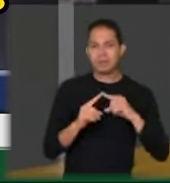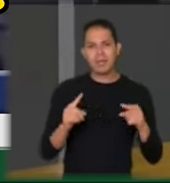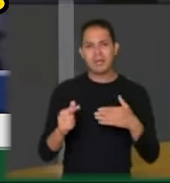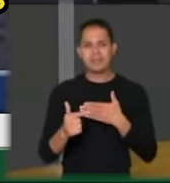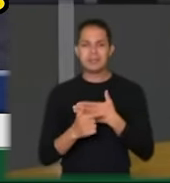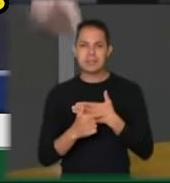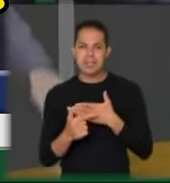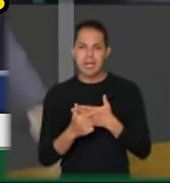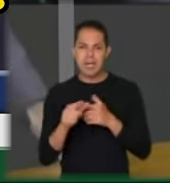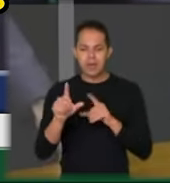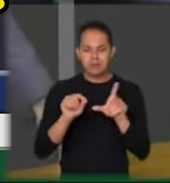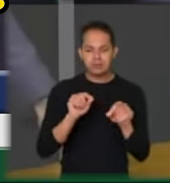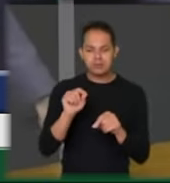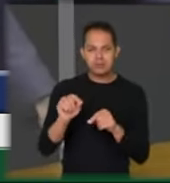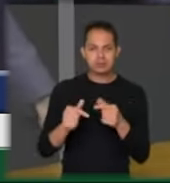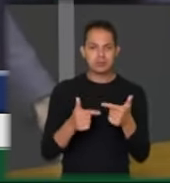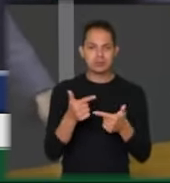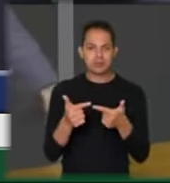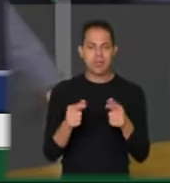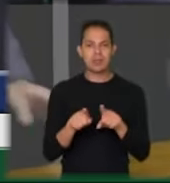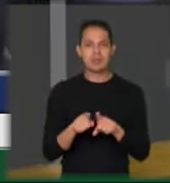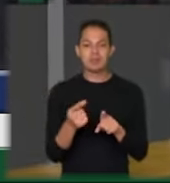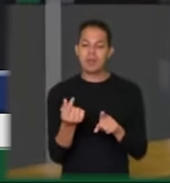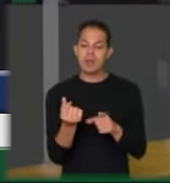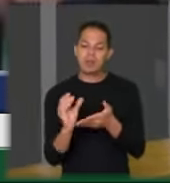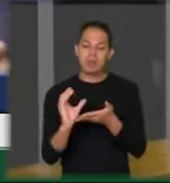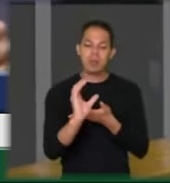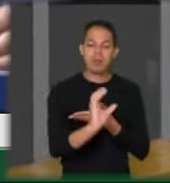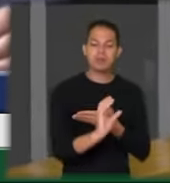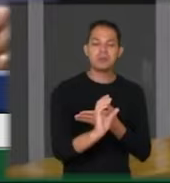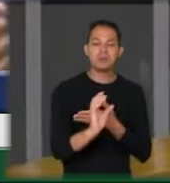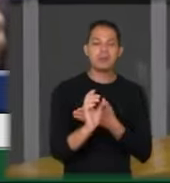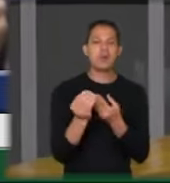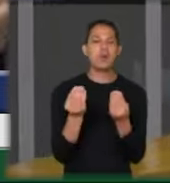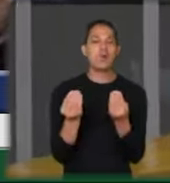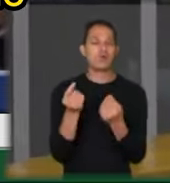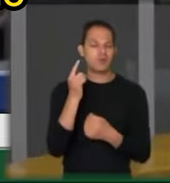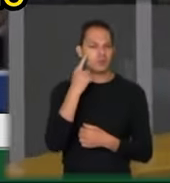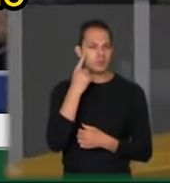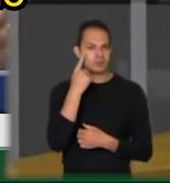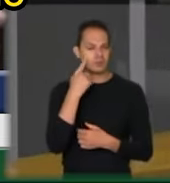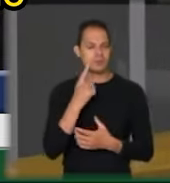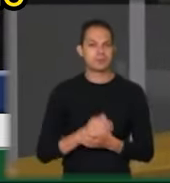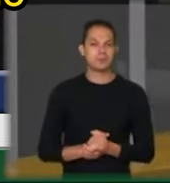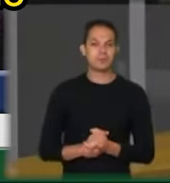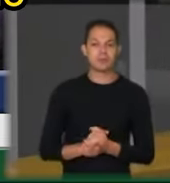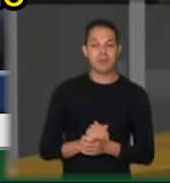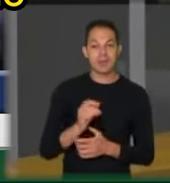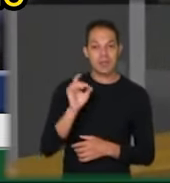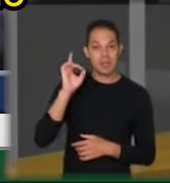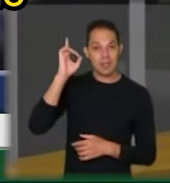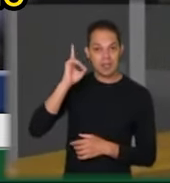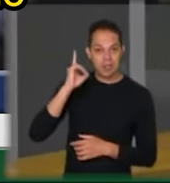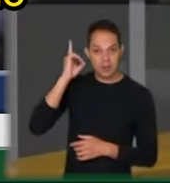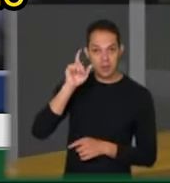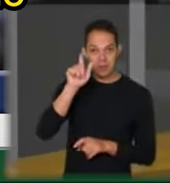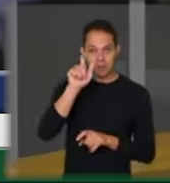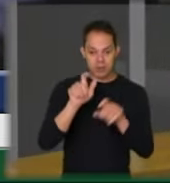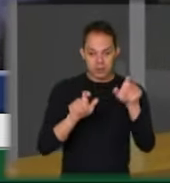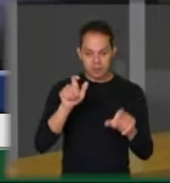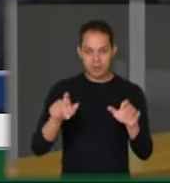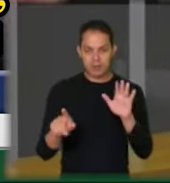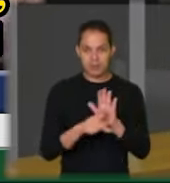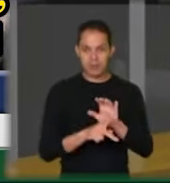e essas emendas estão sendo oferecidos para quem? Vamos analisar. Os deputados do partido, de partidos de